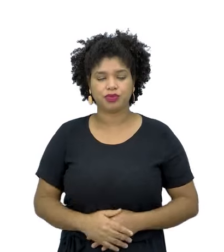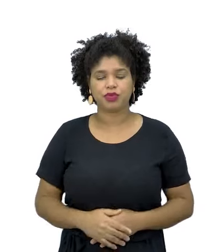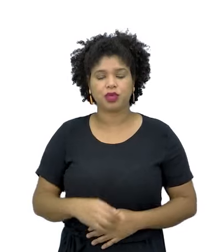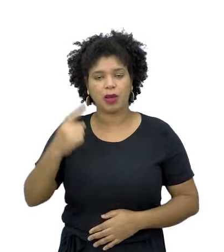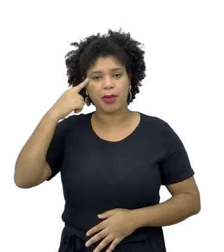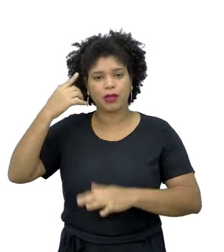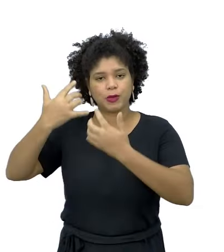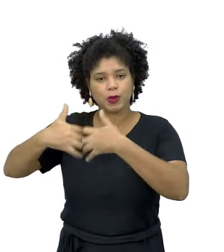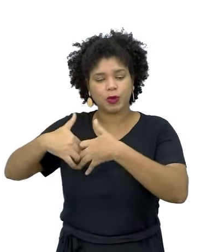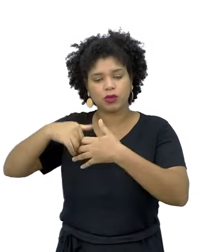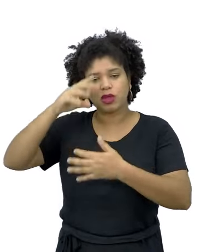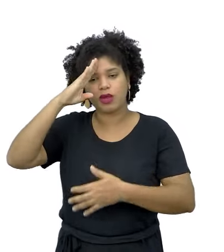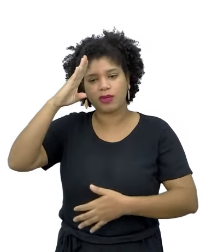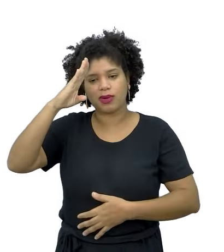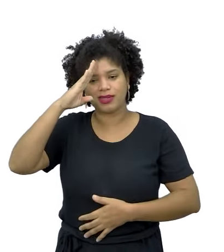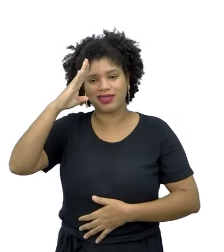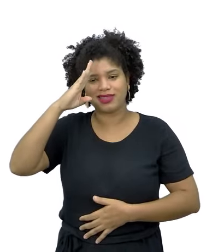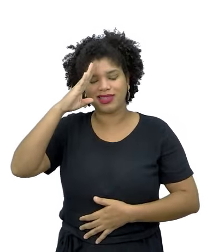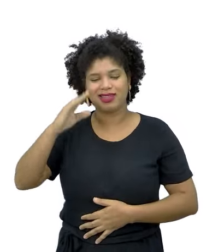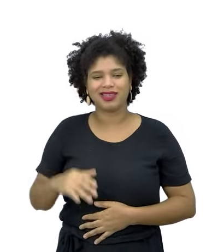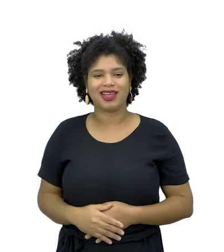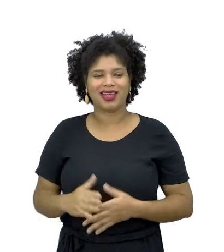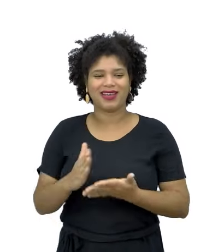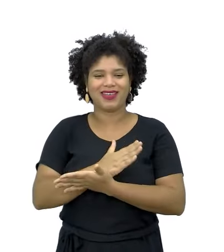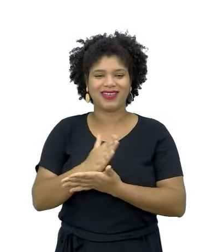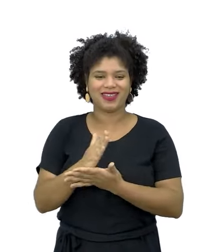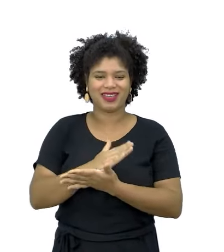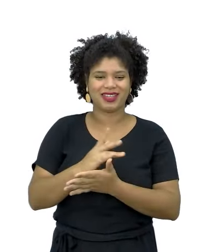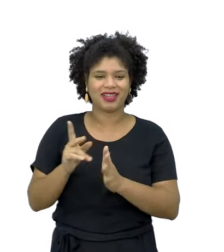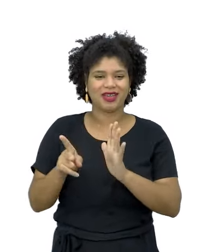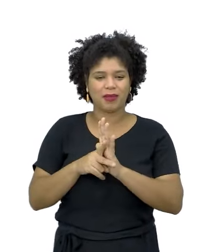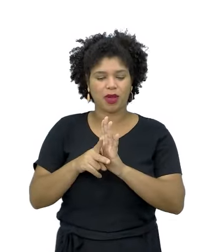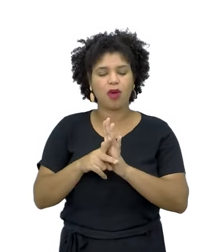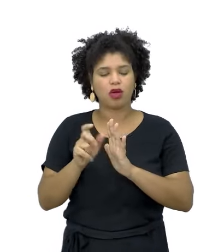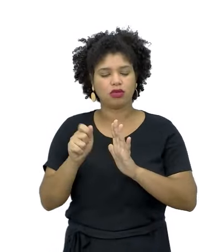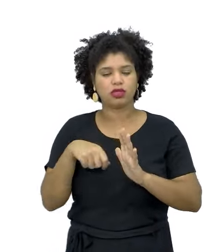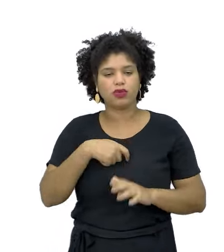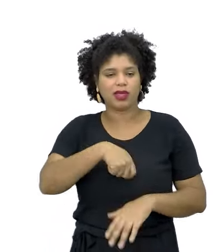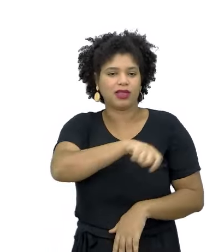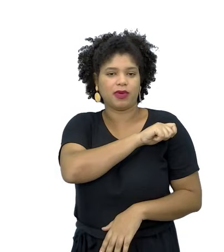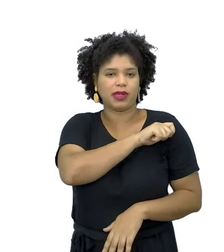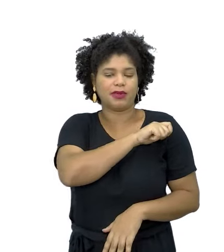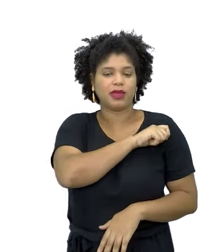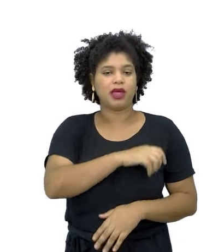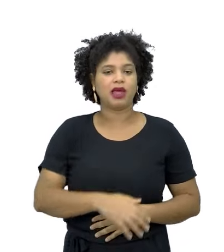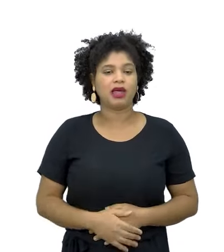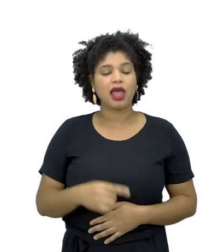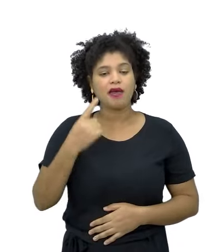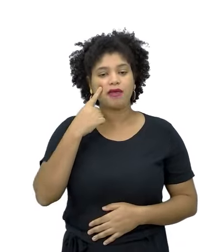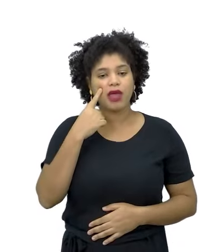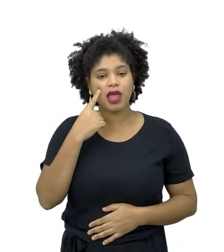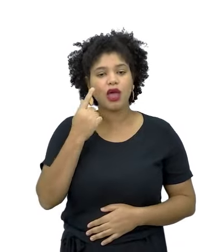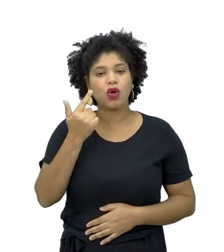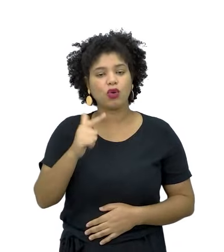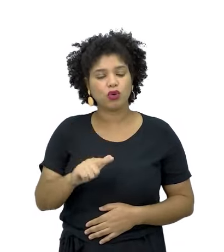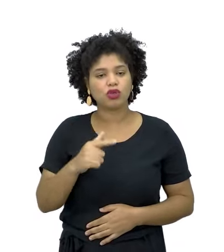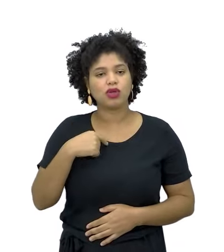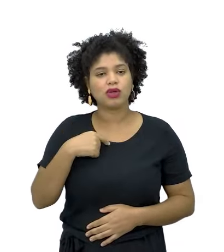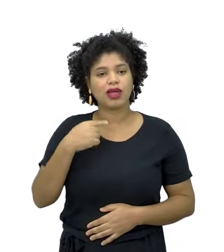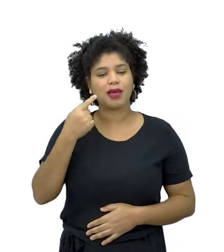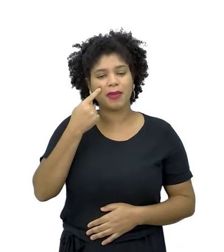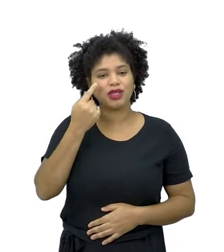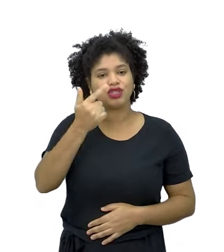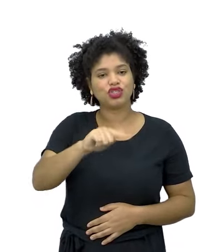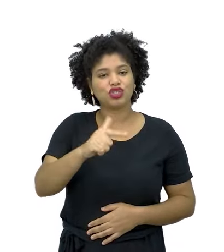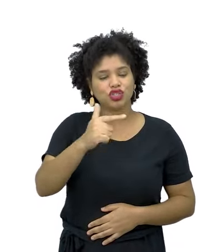cognitivos, principalmente aqueles que falam das dificuldades dos alunos. Tá? Que pode aparecer